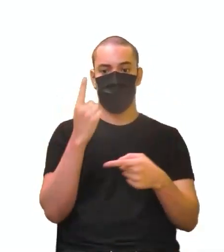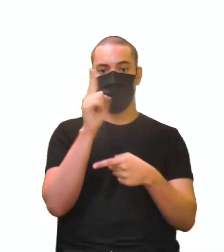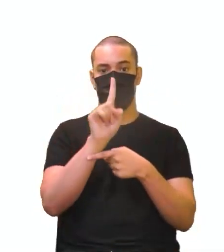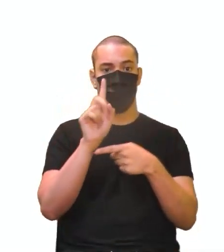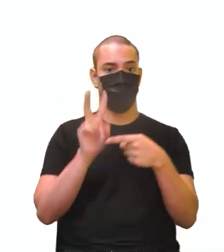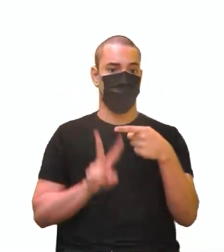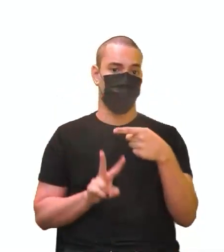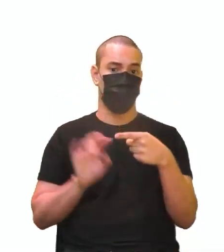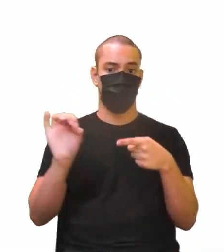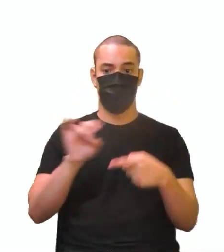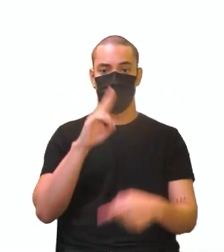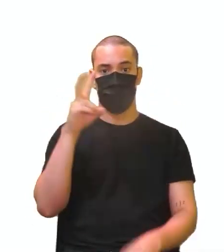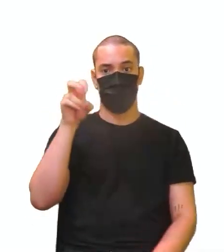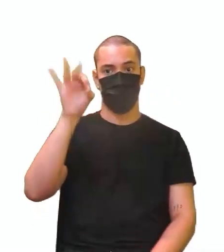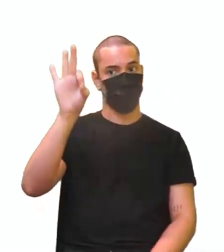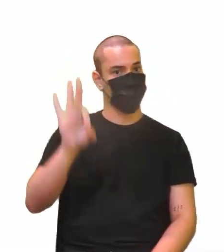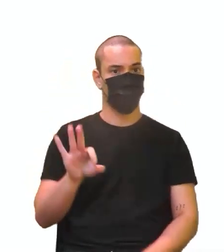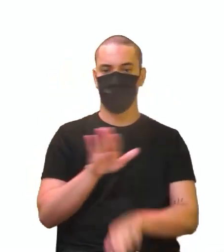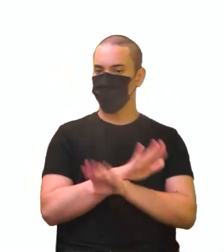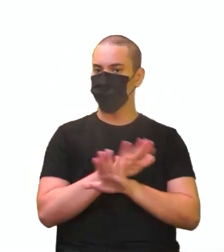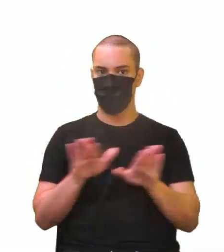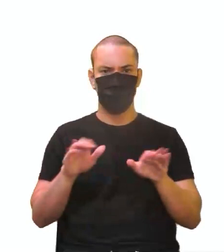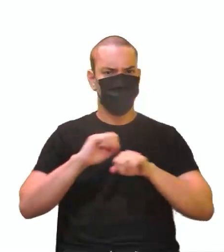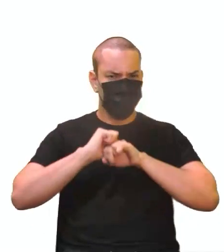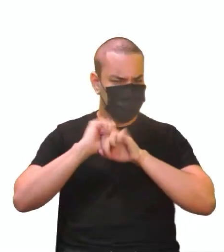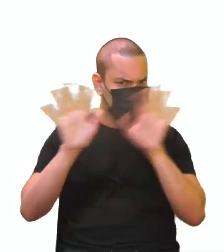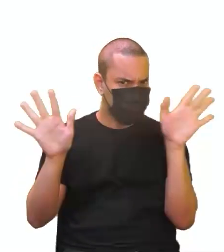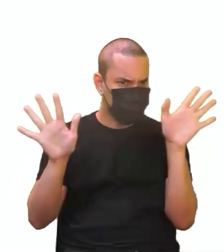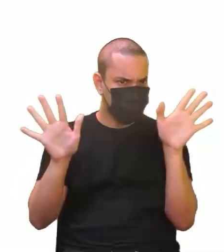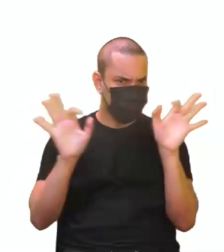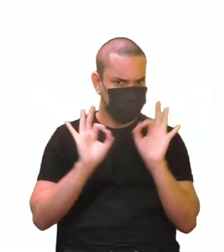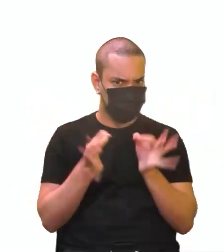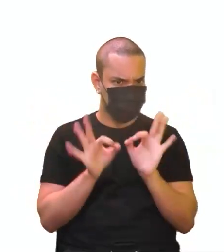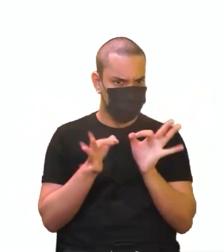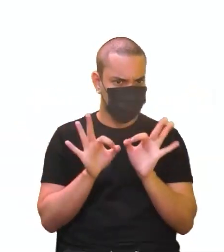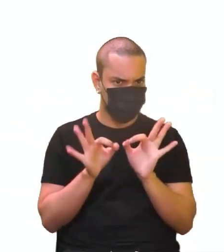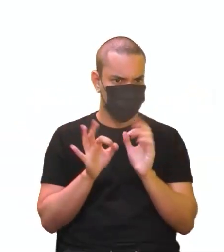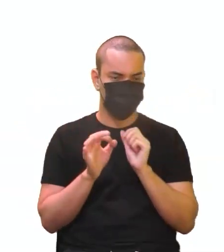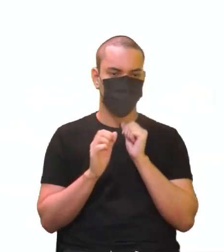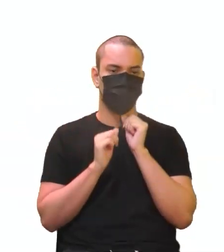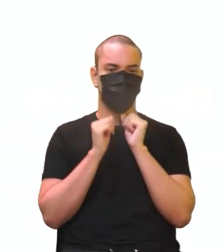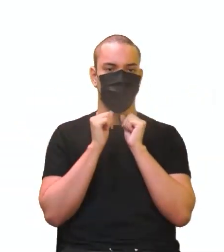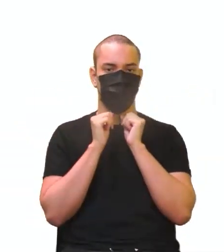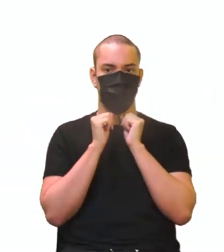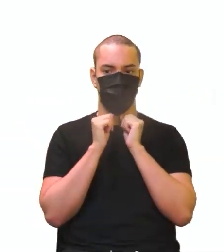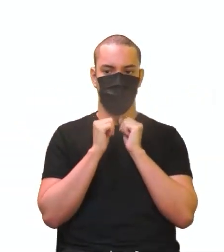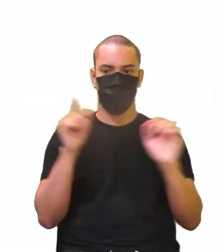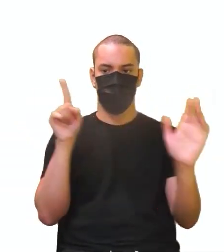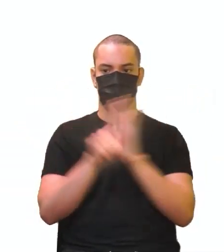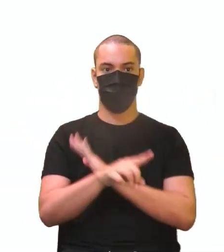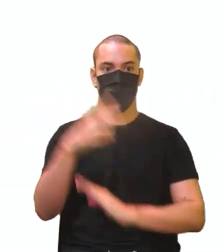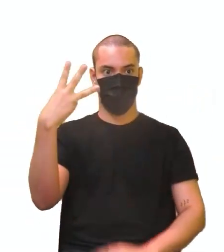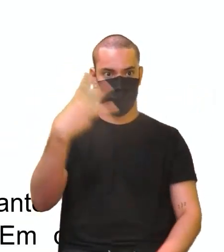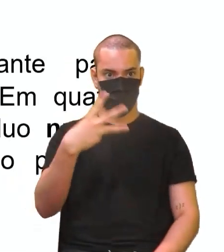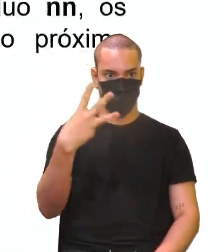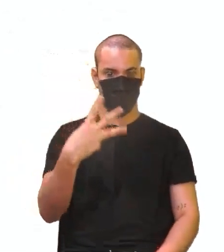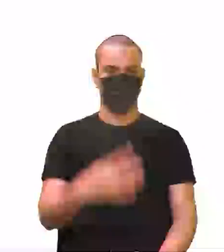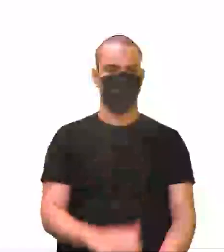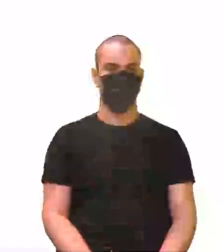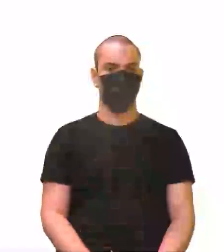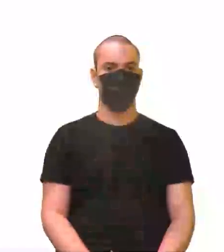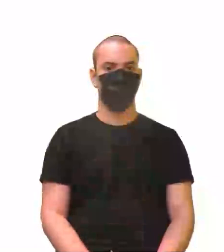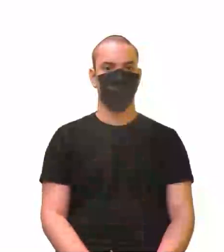ou 50%. Ficou claro isso, né? Vamos para a terceira, prof? Terceira